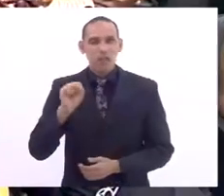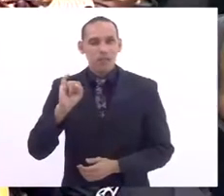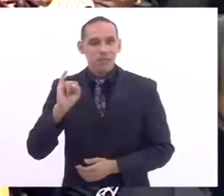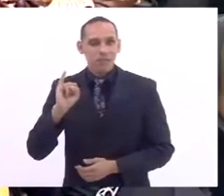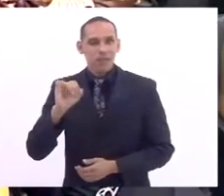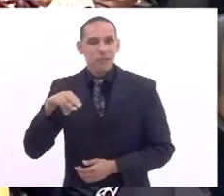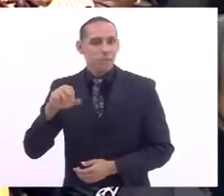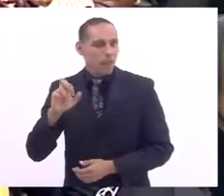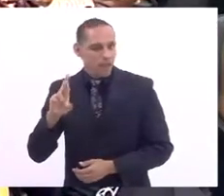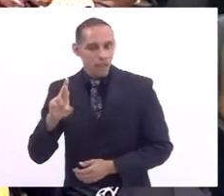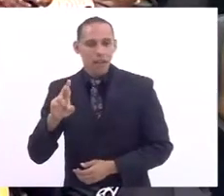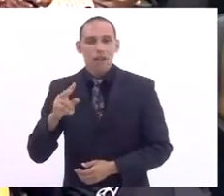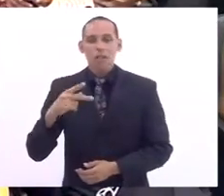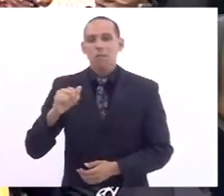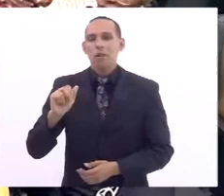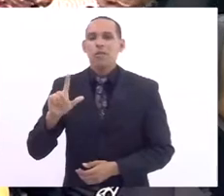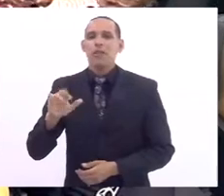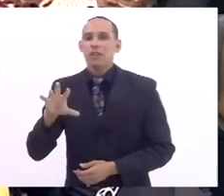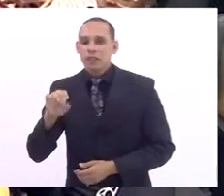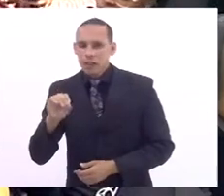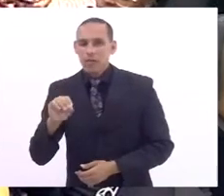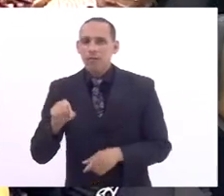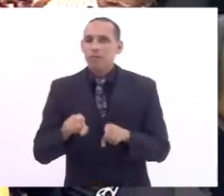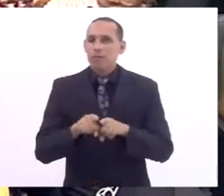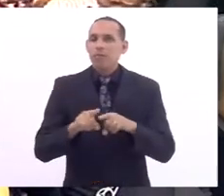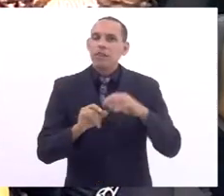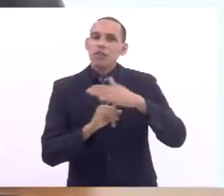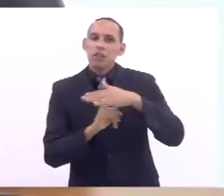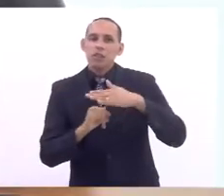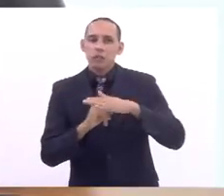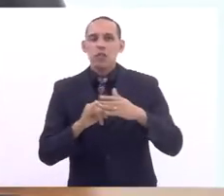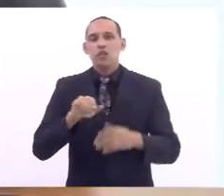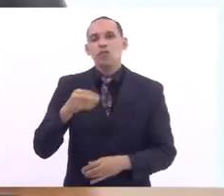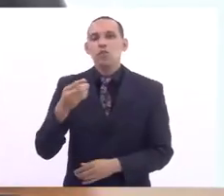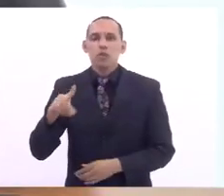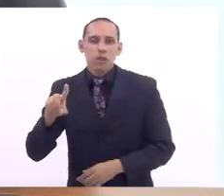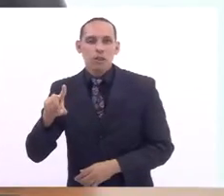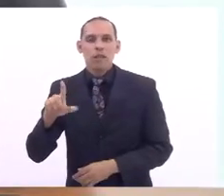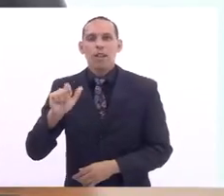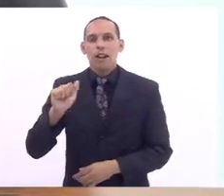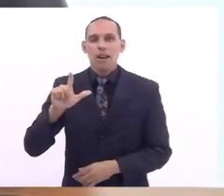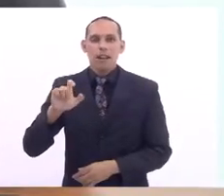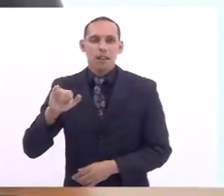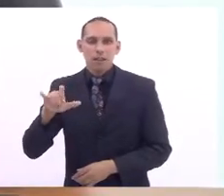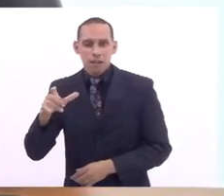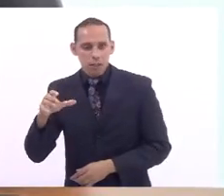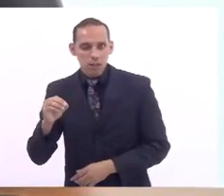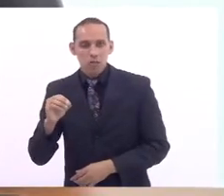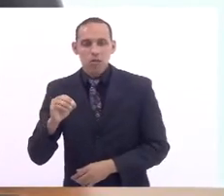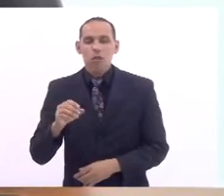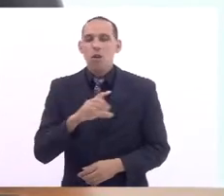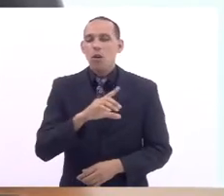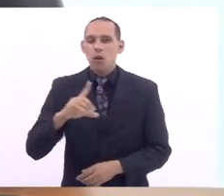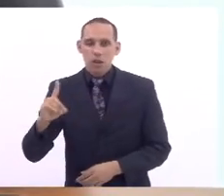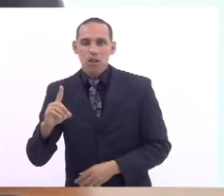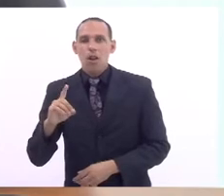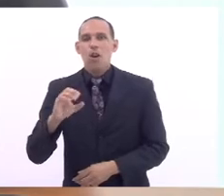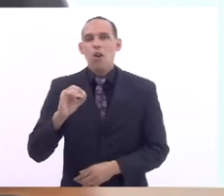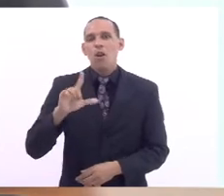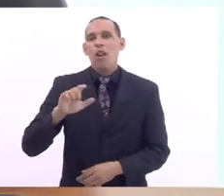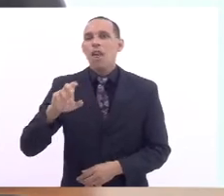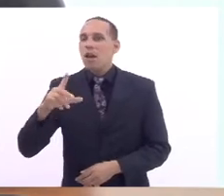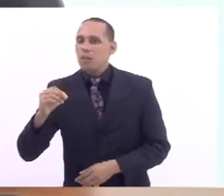professor do Colégio Batista moriah e do Instituto também Maria João Aleixo coordenador da oneplu homens negros na política Obrigado